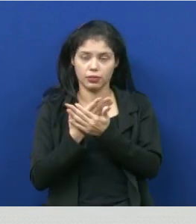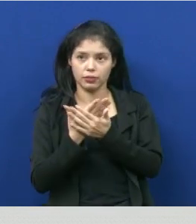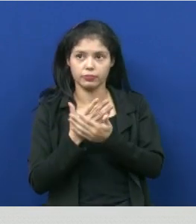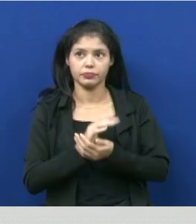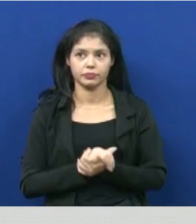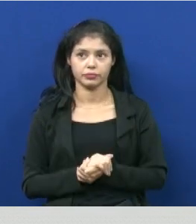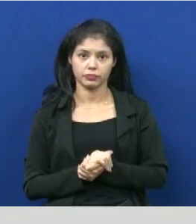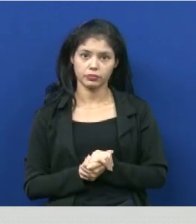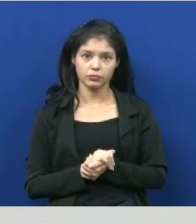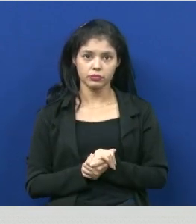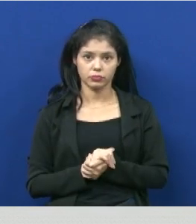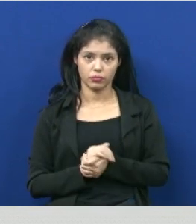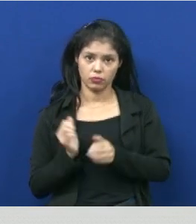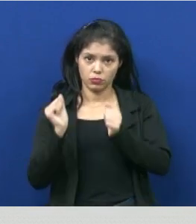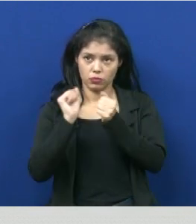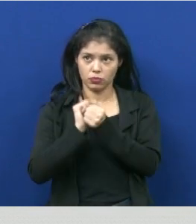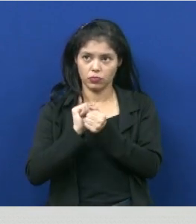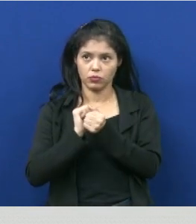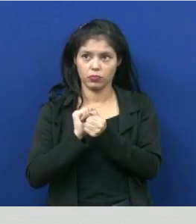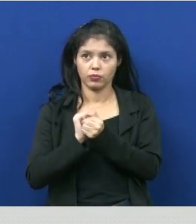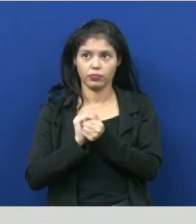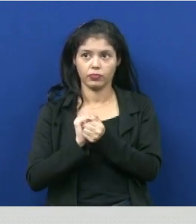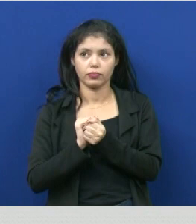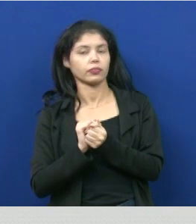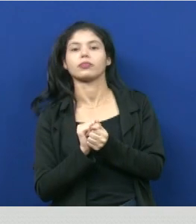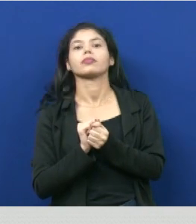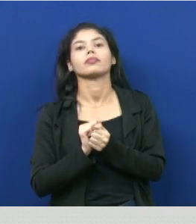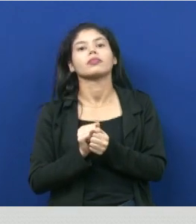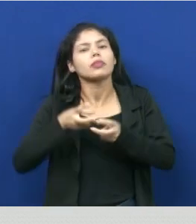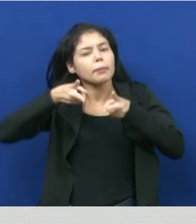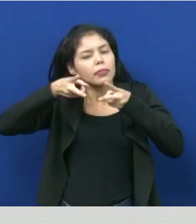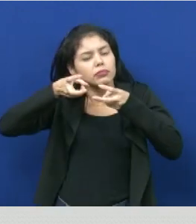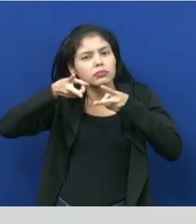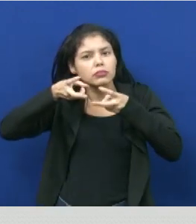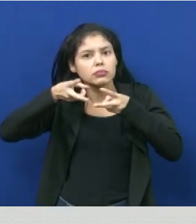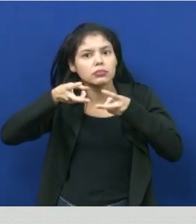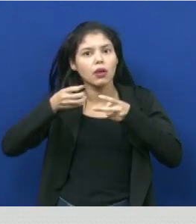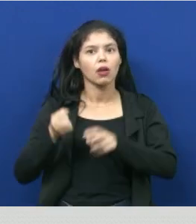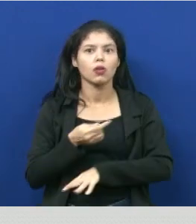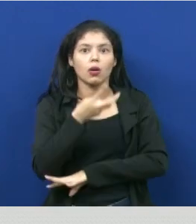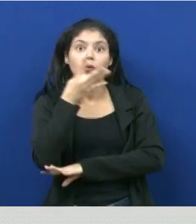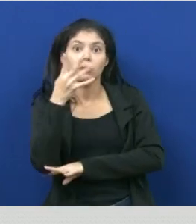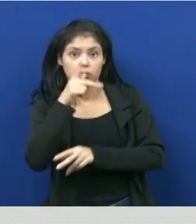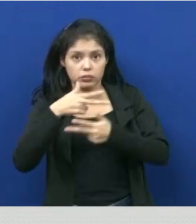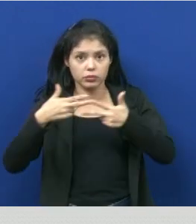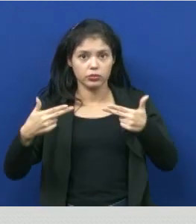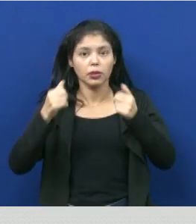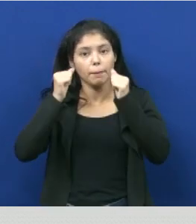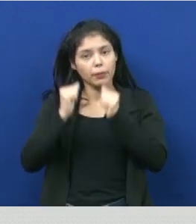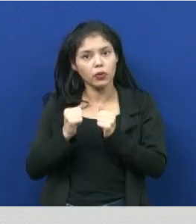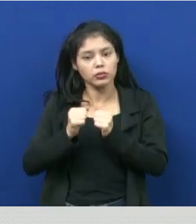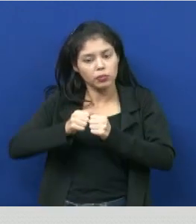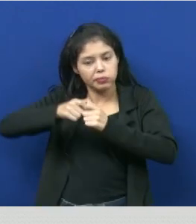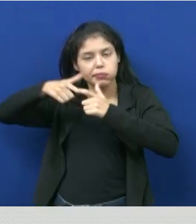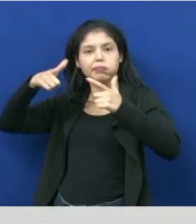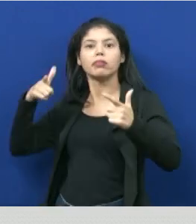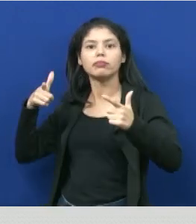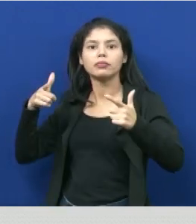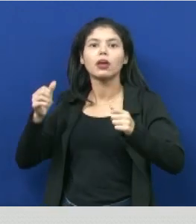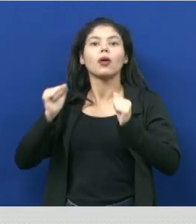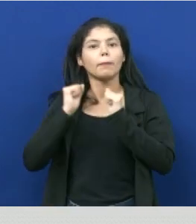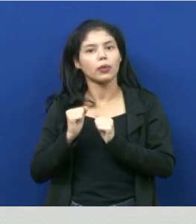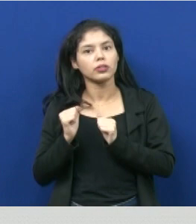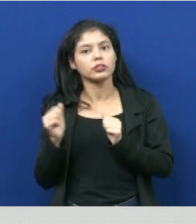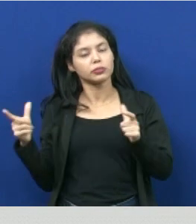hoje, ela vem justamente para que a gente possa perceber o quanto as coisas podem ser aumentadas ou